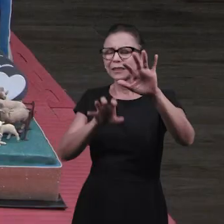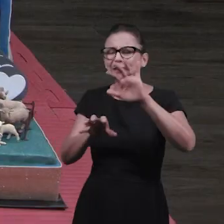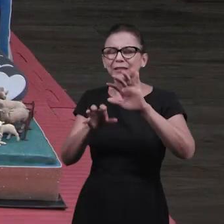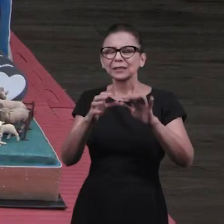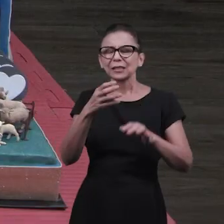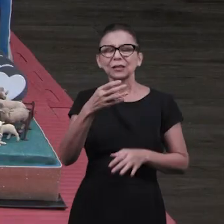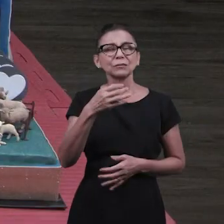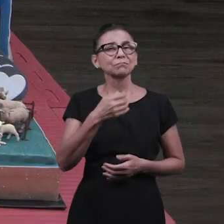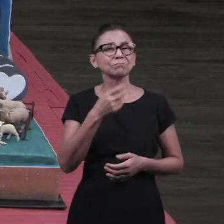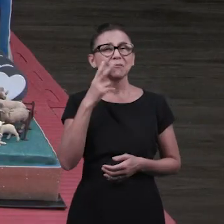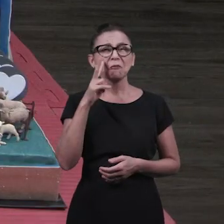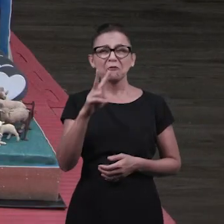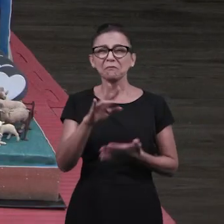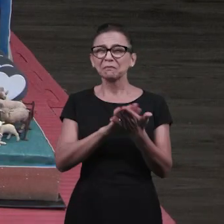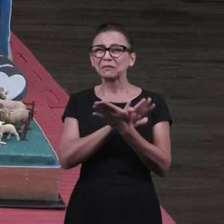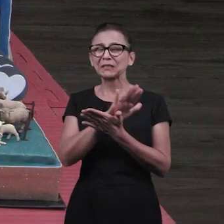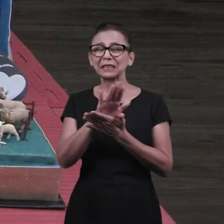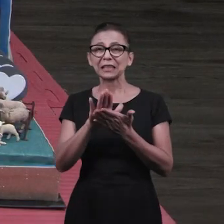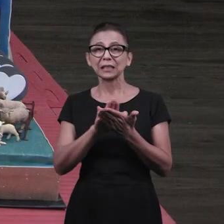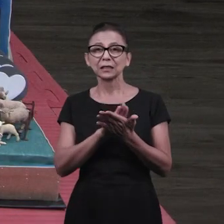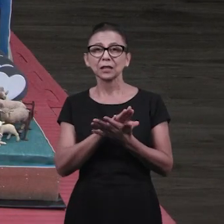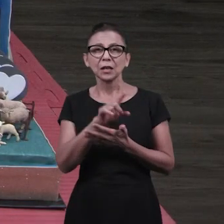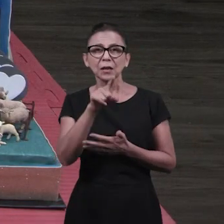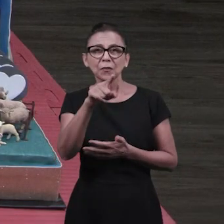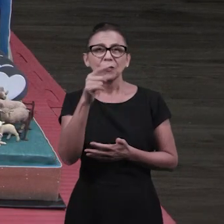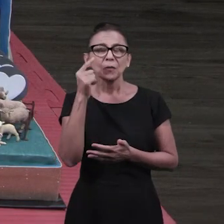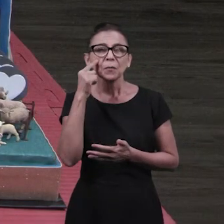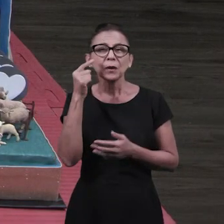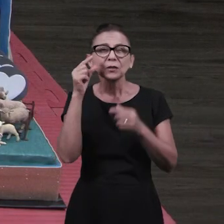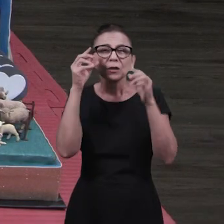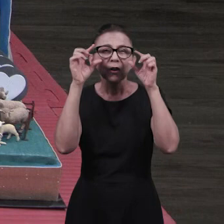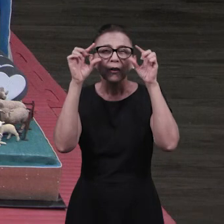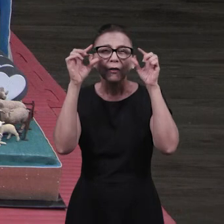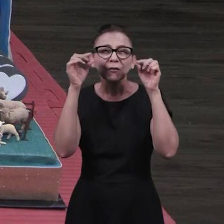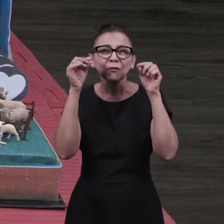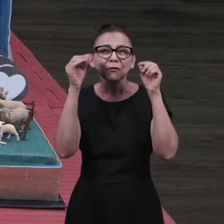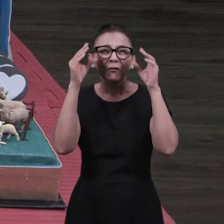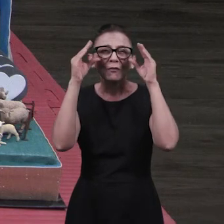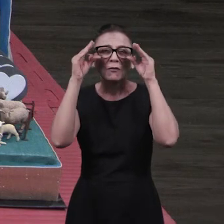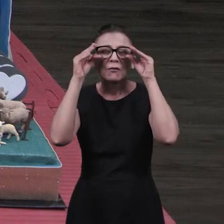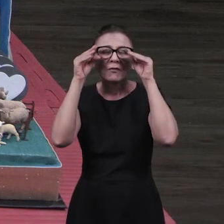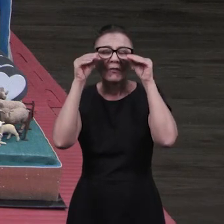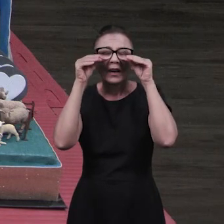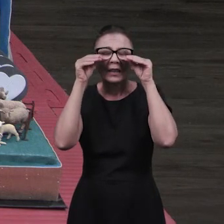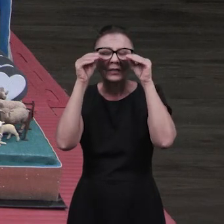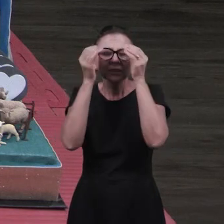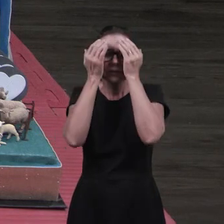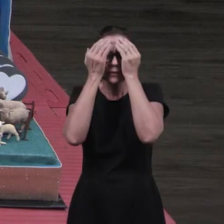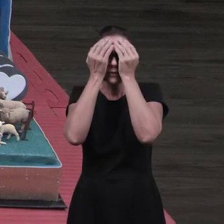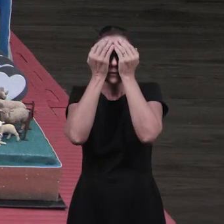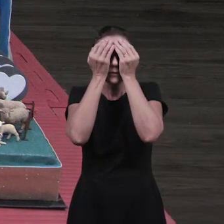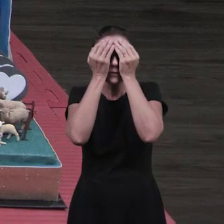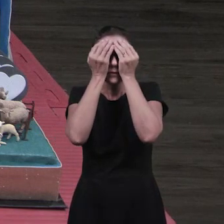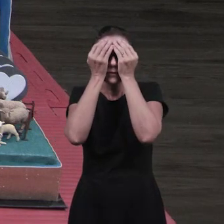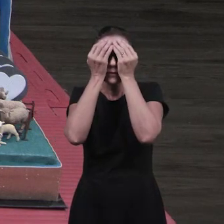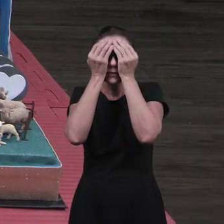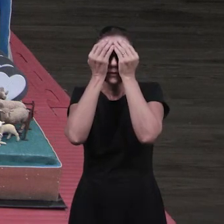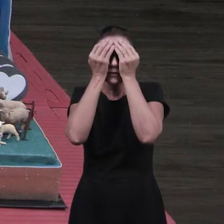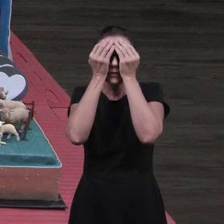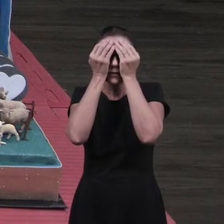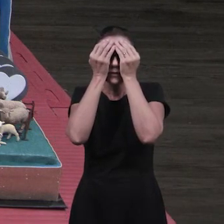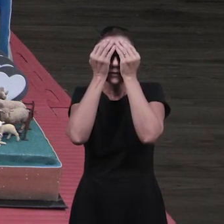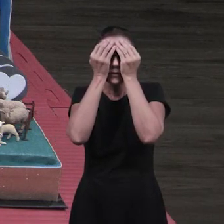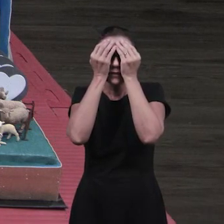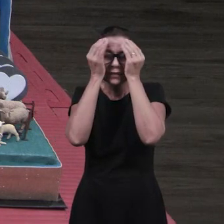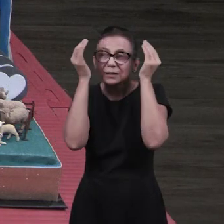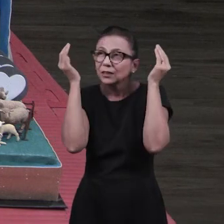nada. Se a gente fechar os olhinhos assim, ó, e colocar a mãozinha nos olhos, nós não